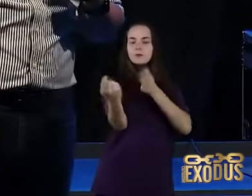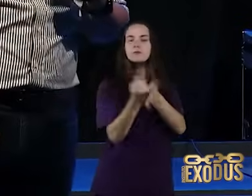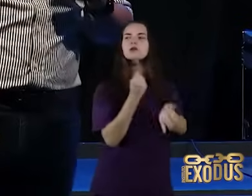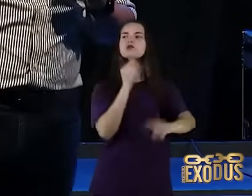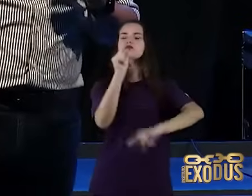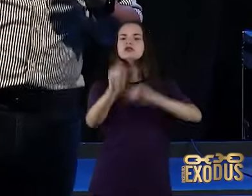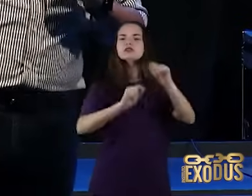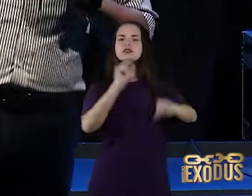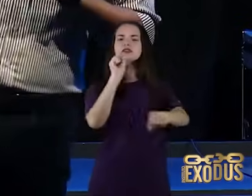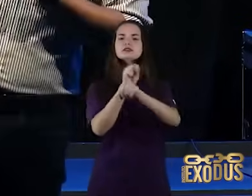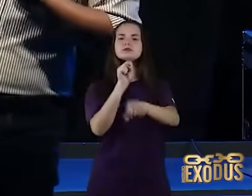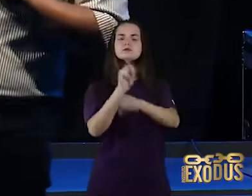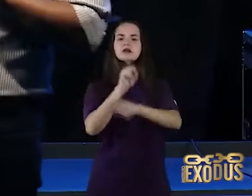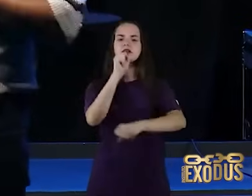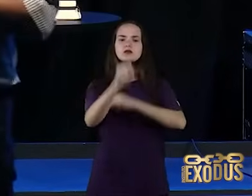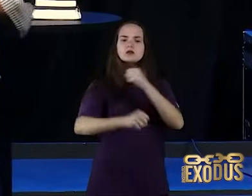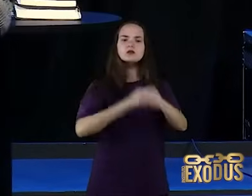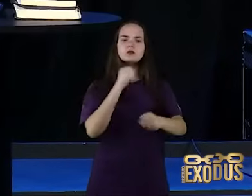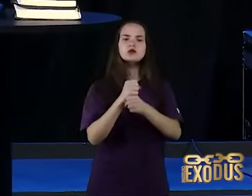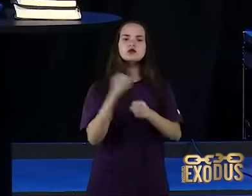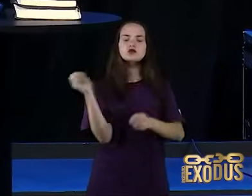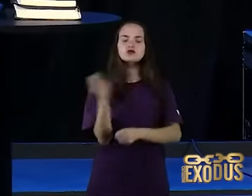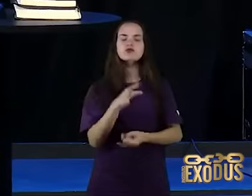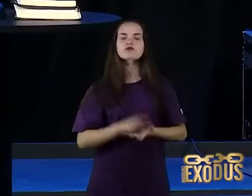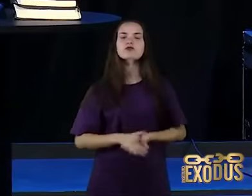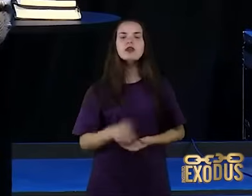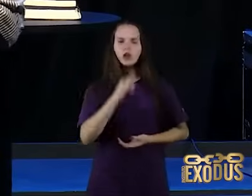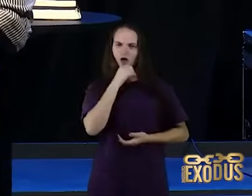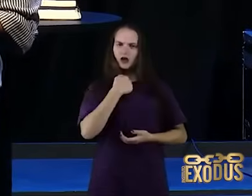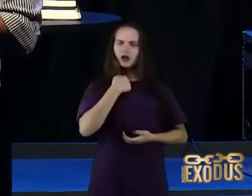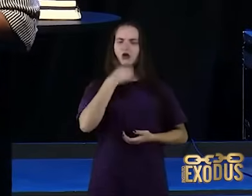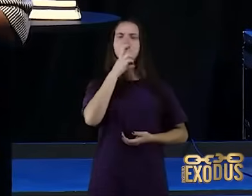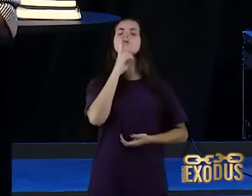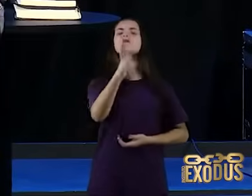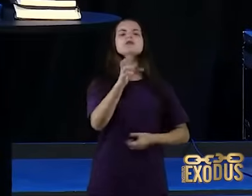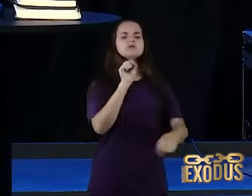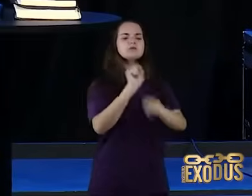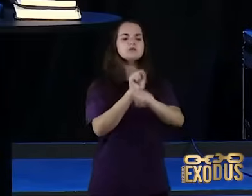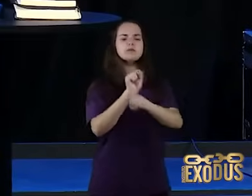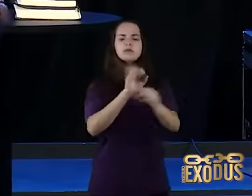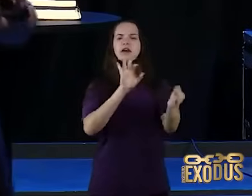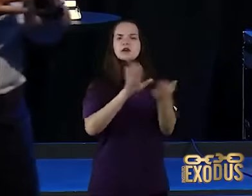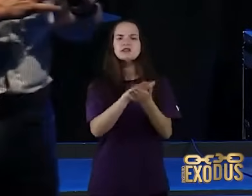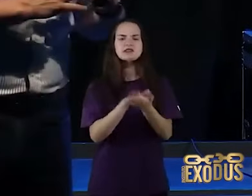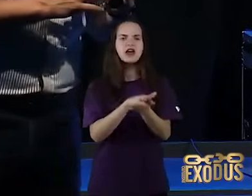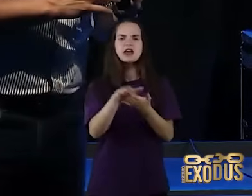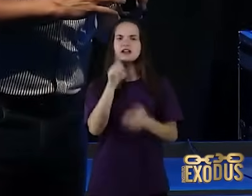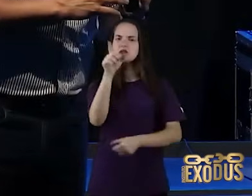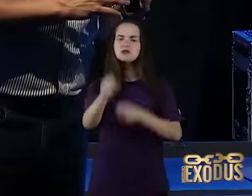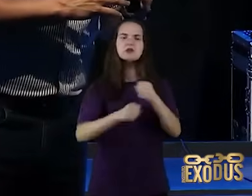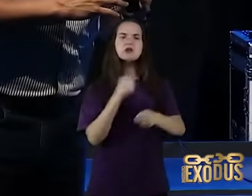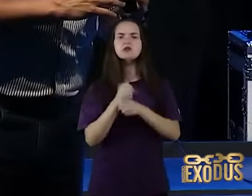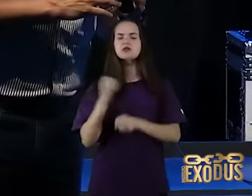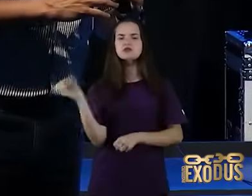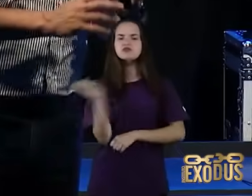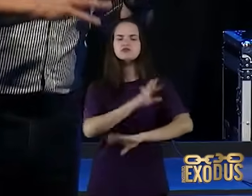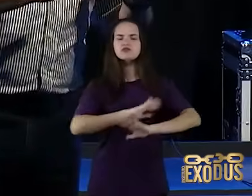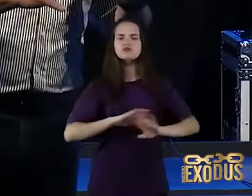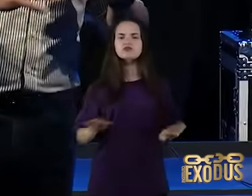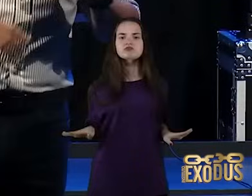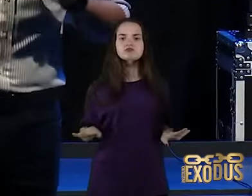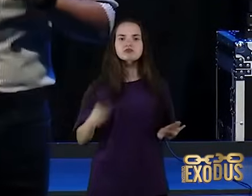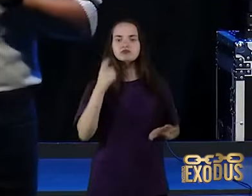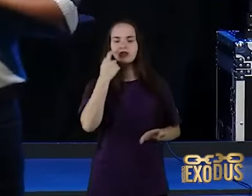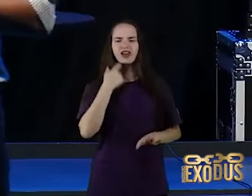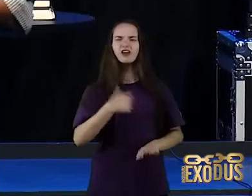novo e eu digo não espero nada eu não espero nada do ano novo o ano